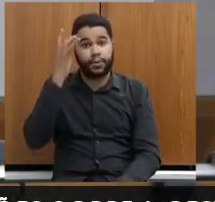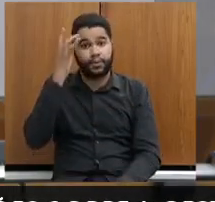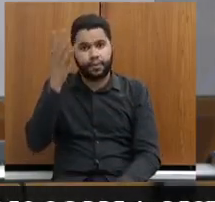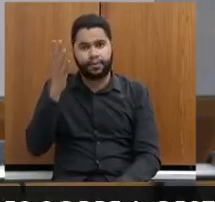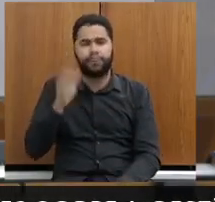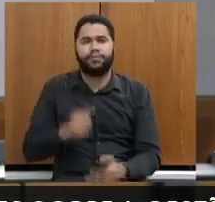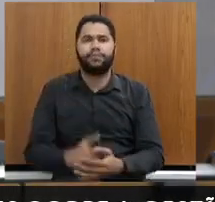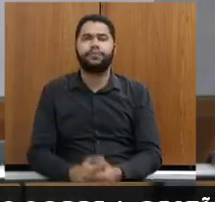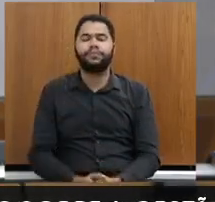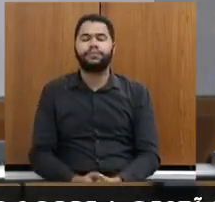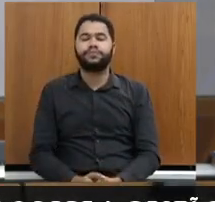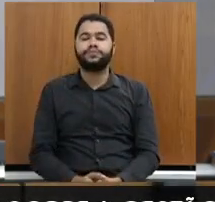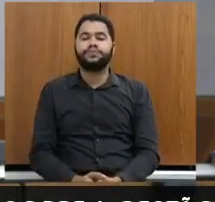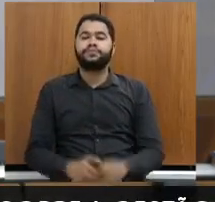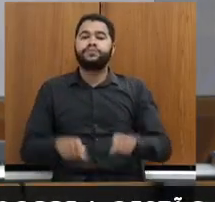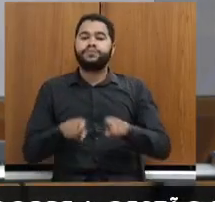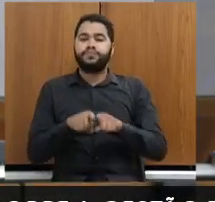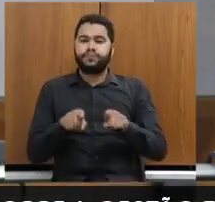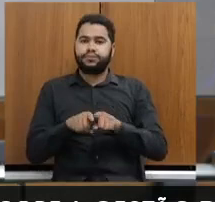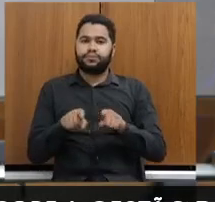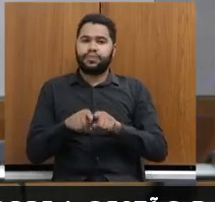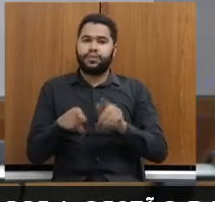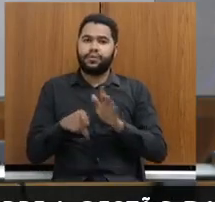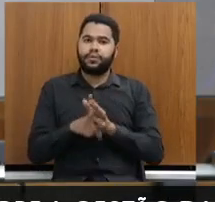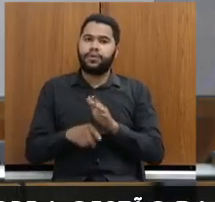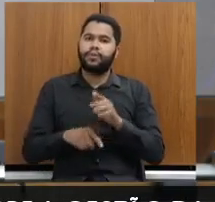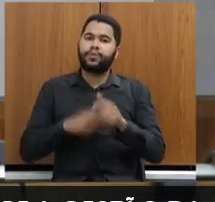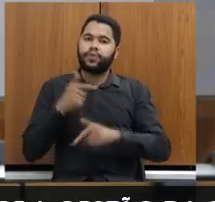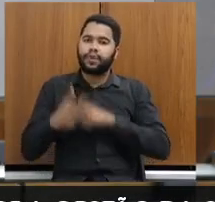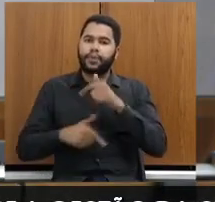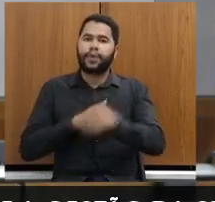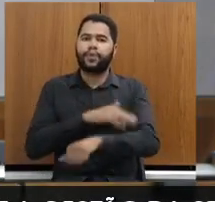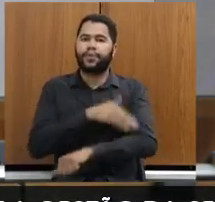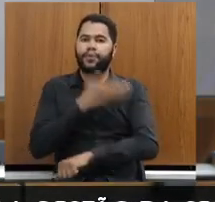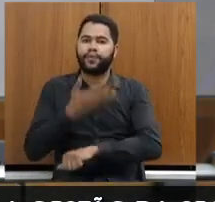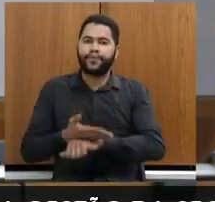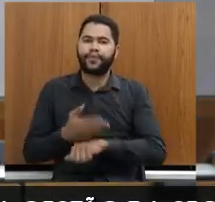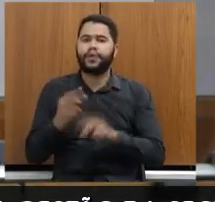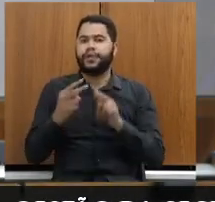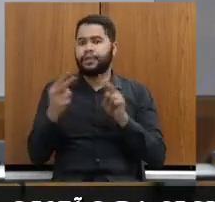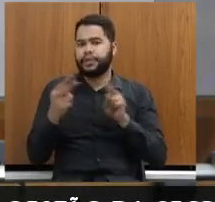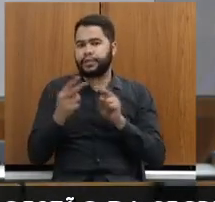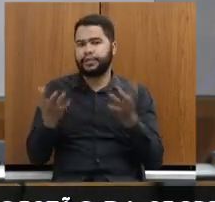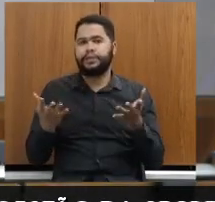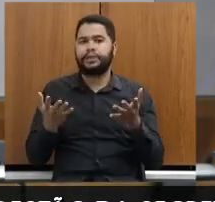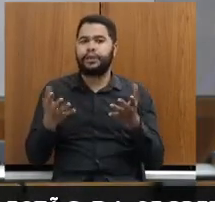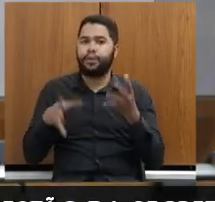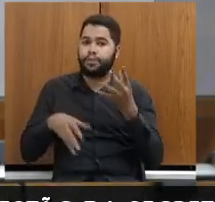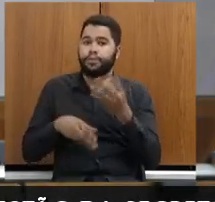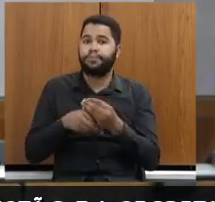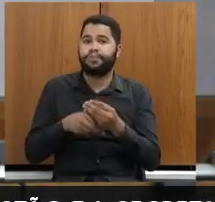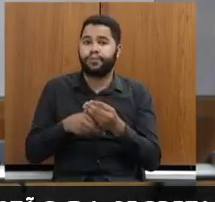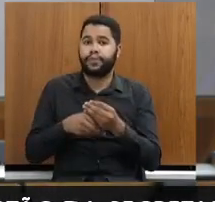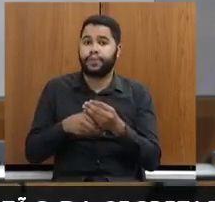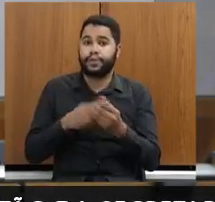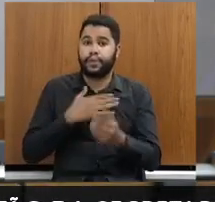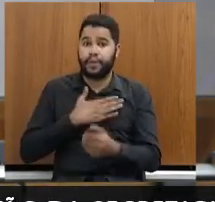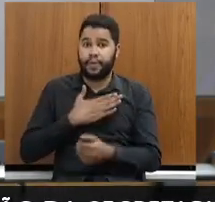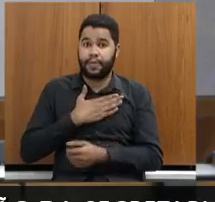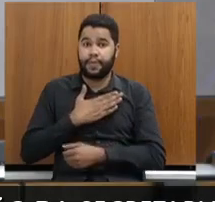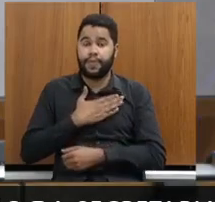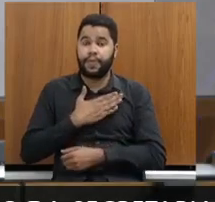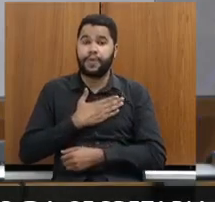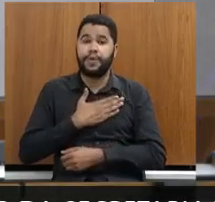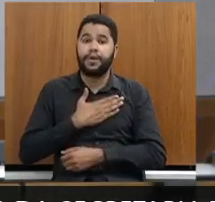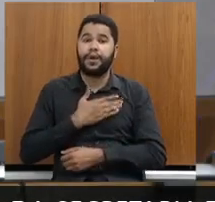e o plantão digital Presidente eu queria até dizer para o senhor assim que para gente estar implementá-lo na minha terra em